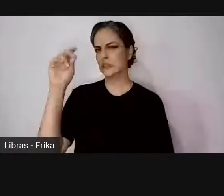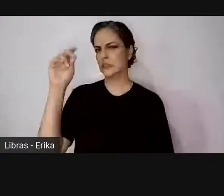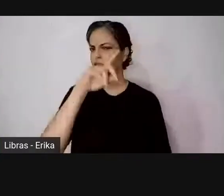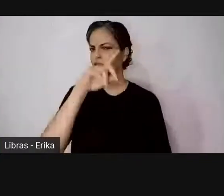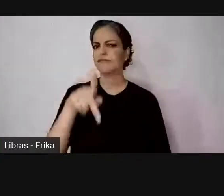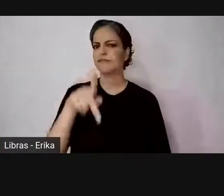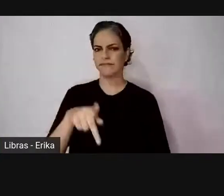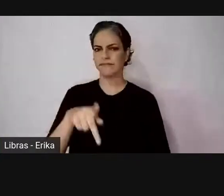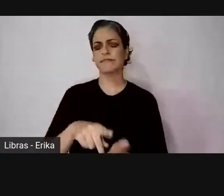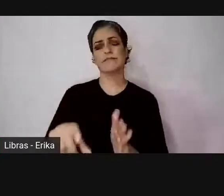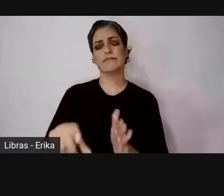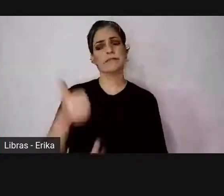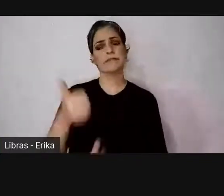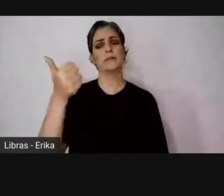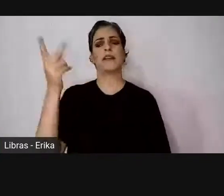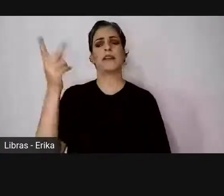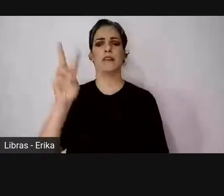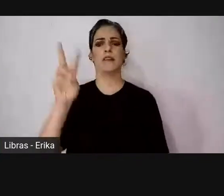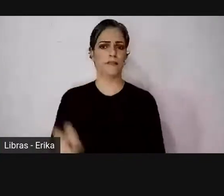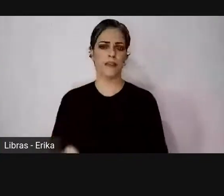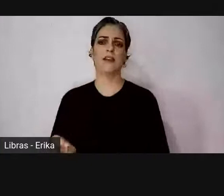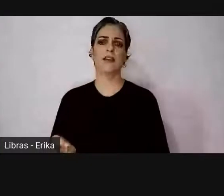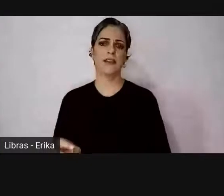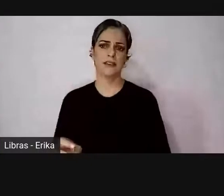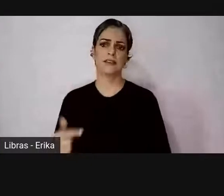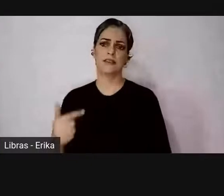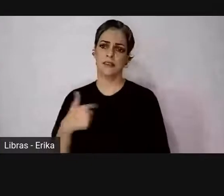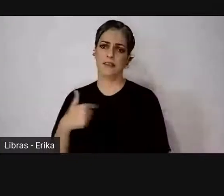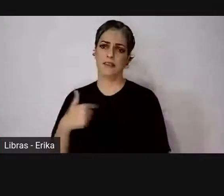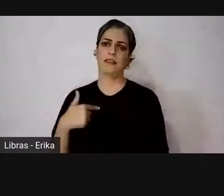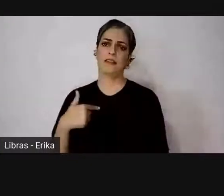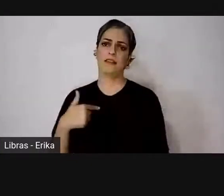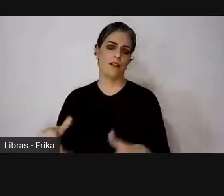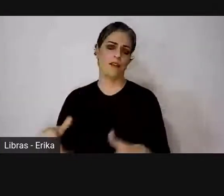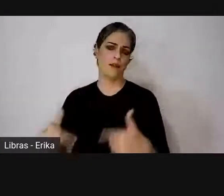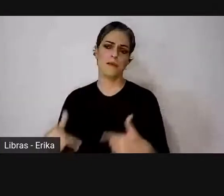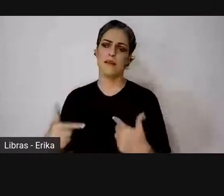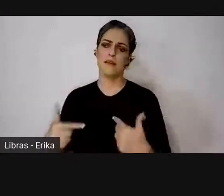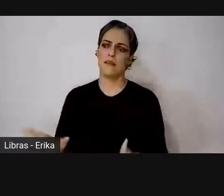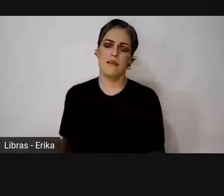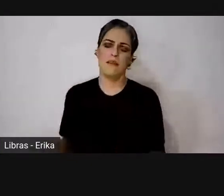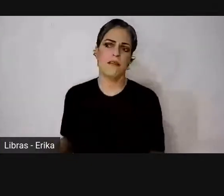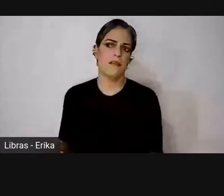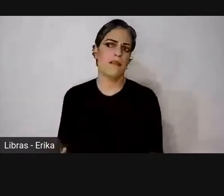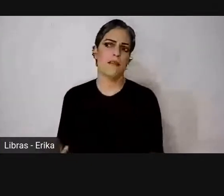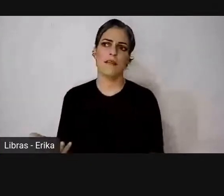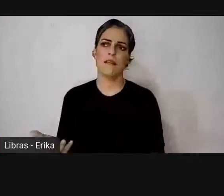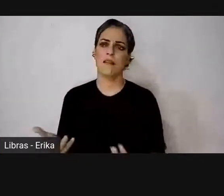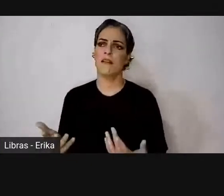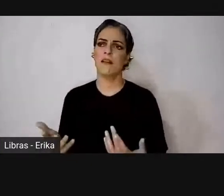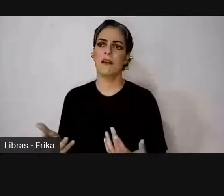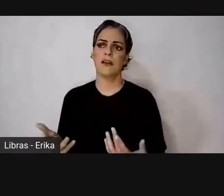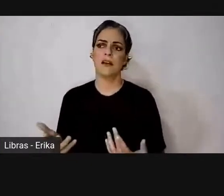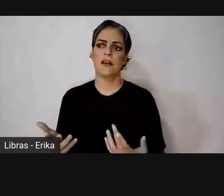vez que eu trabalhava numa organização multilateral, multinacional,